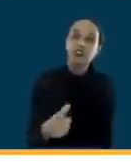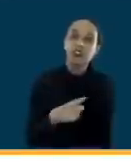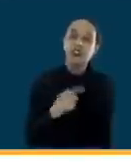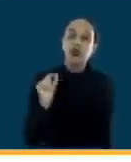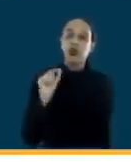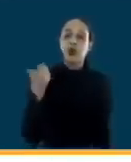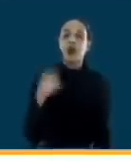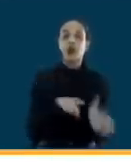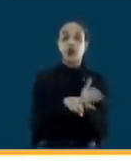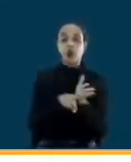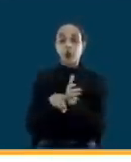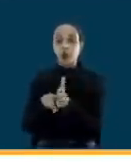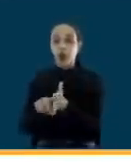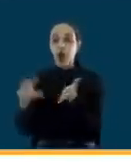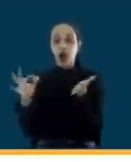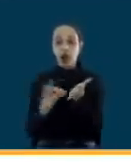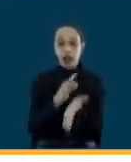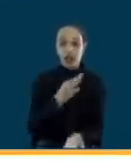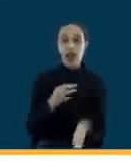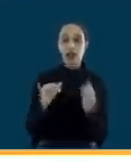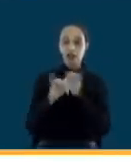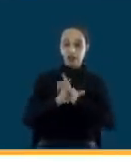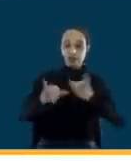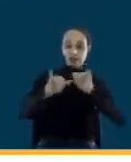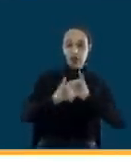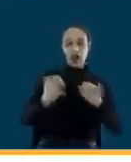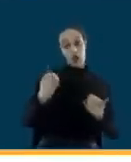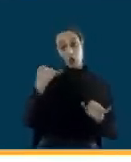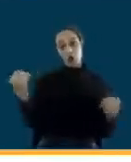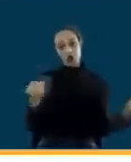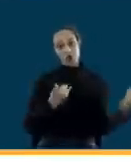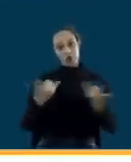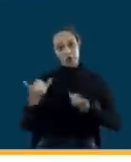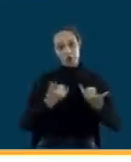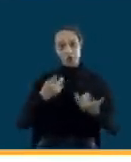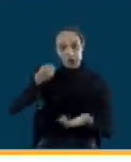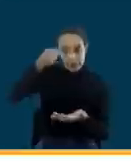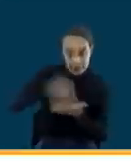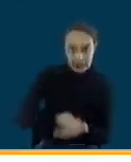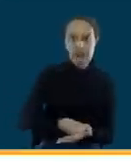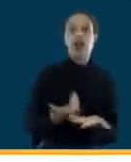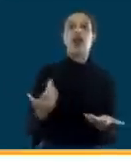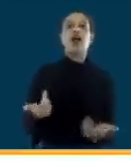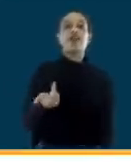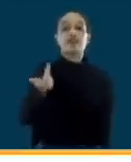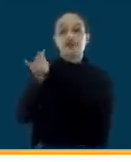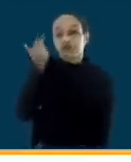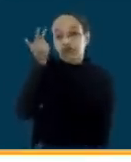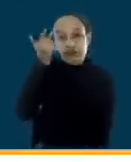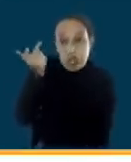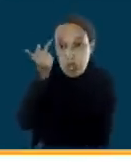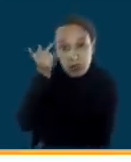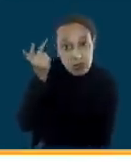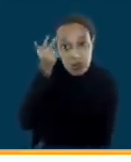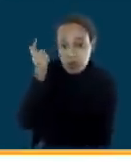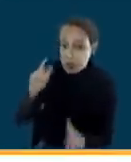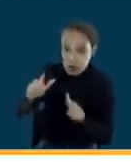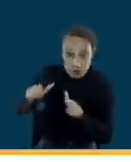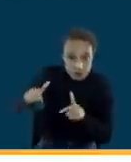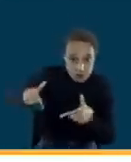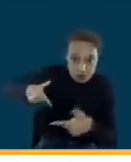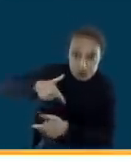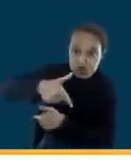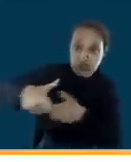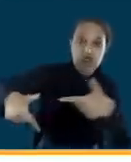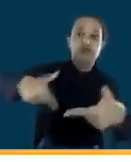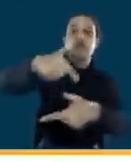um cadastro, uma informação mais precisa, vai naturalmente dar ocasião para